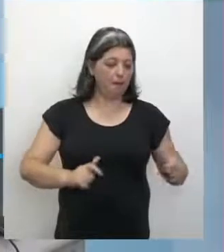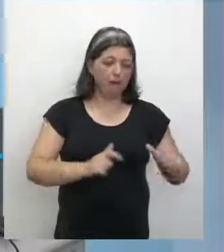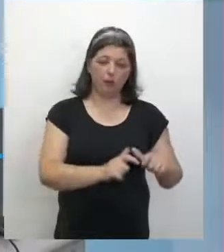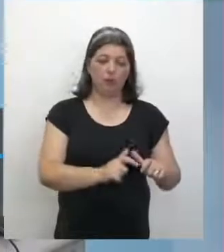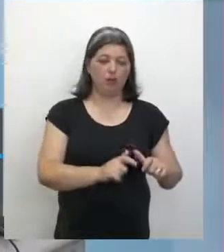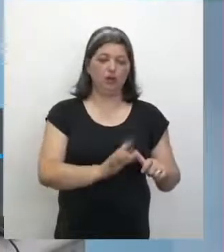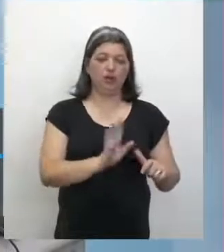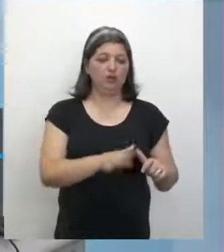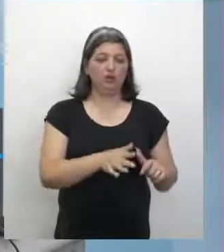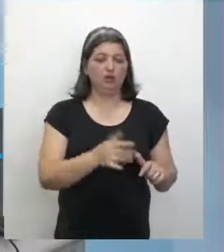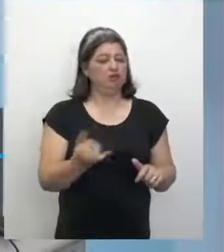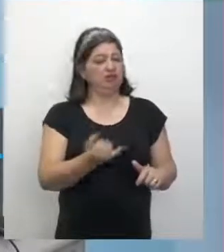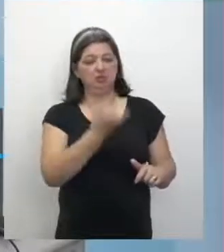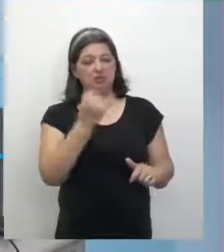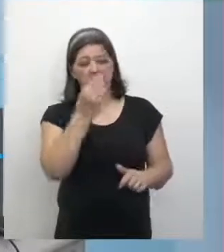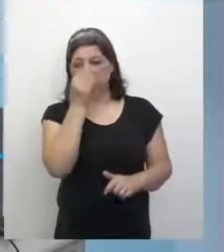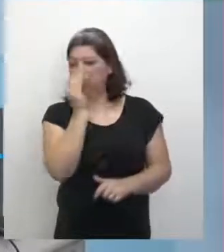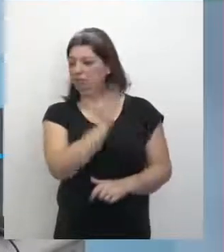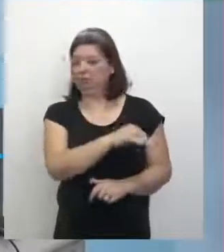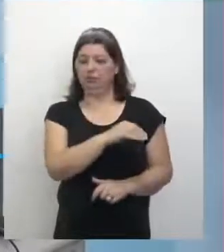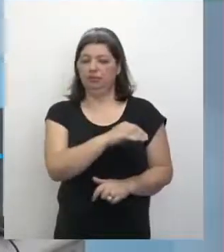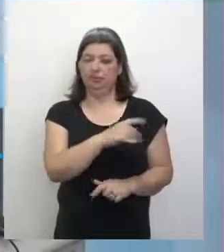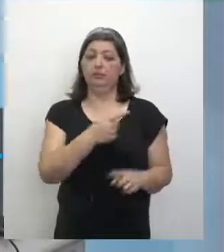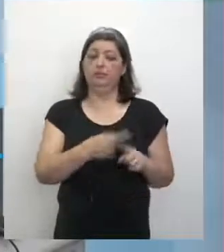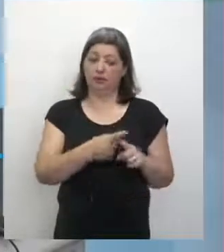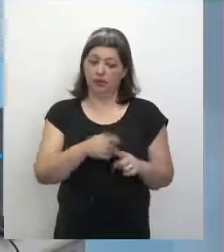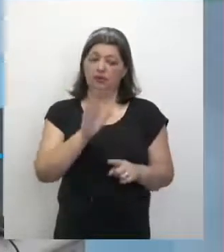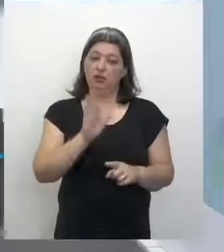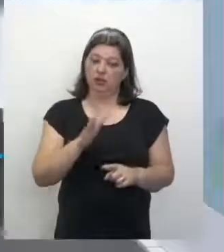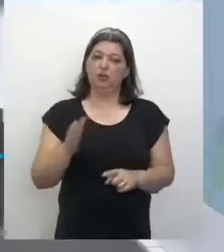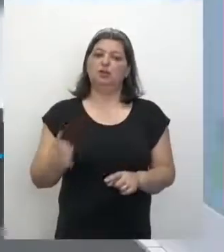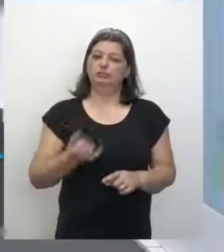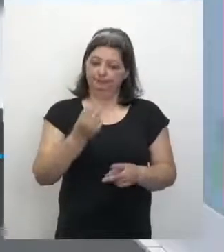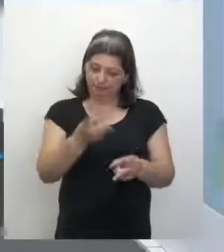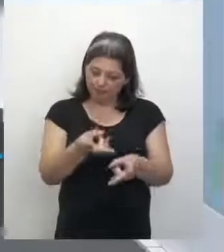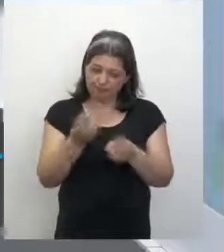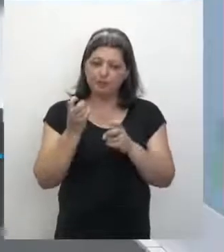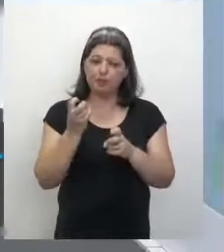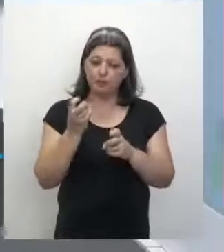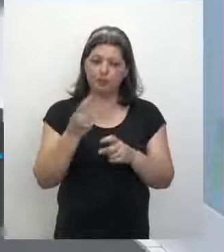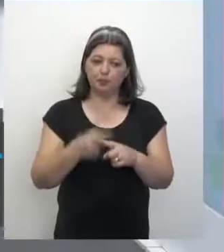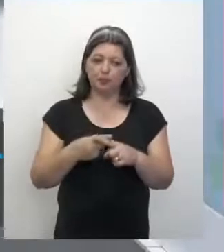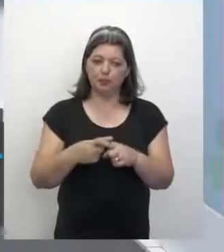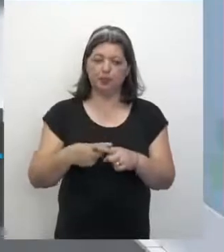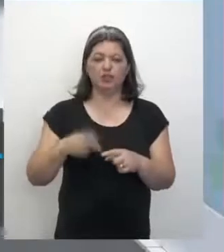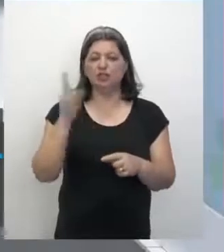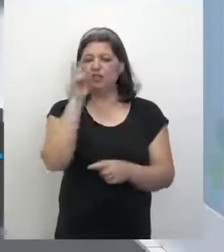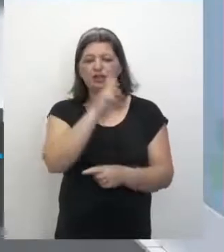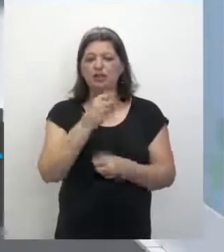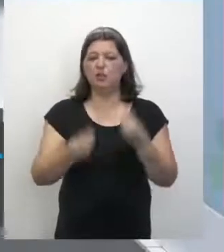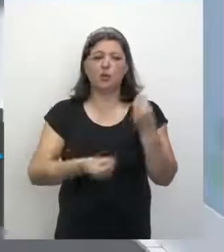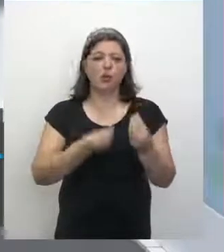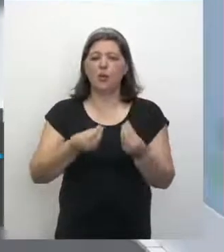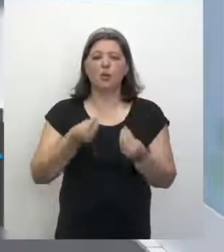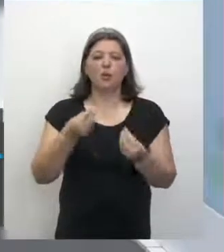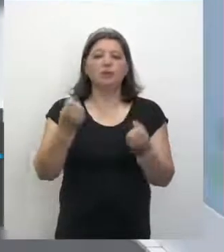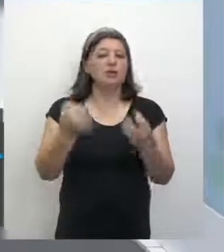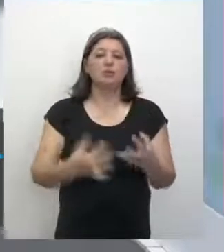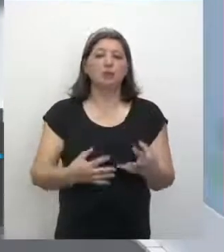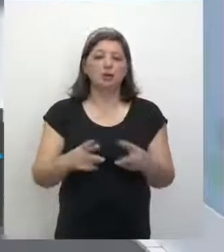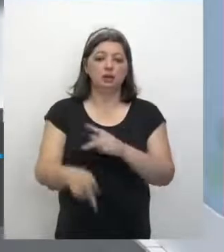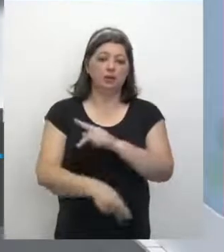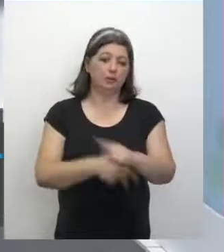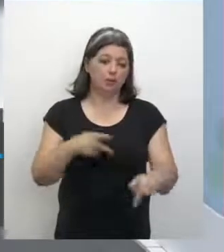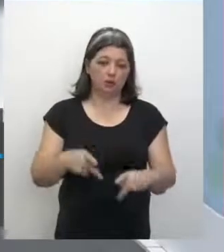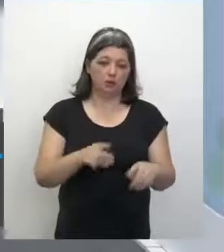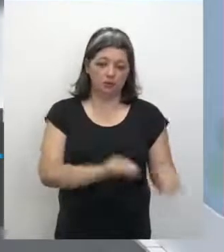Então, tá aí os direitos humanos para fazer até esse tipo de reparação. Fica difícil a gente contar a história deles sem fontes. Até porque é um povo nômade,